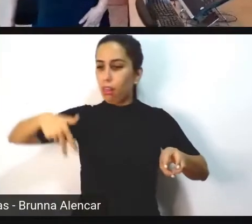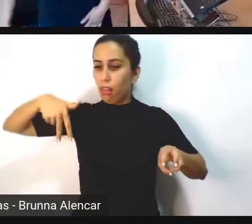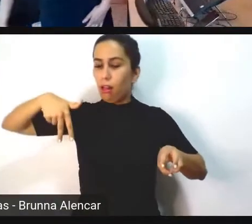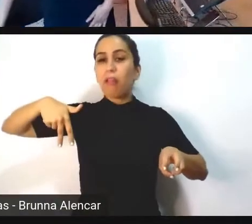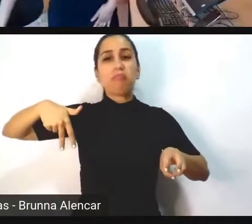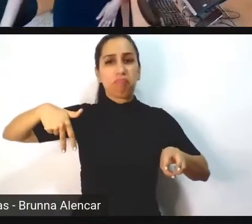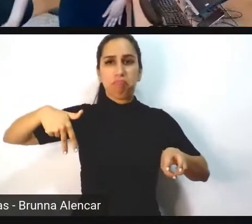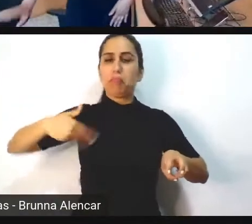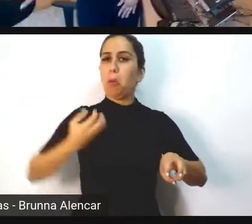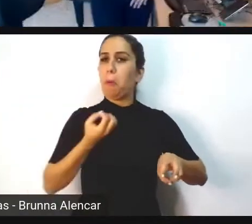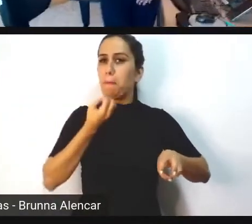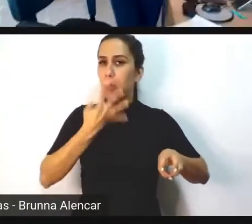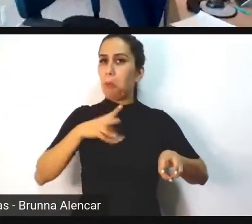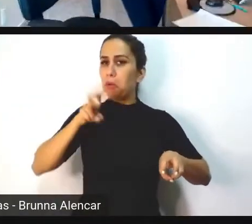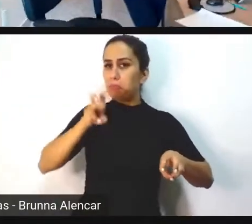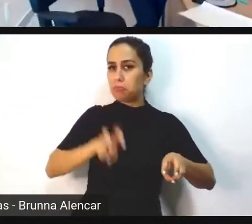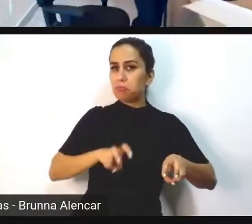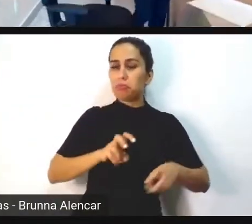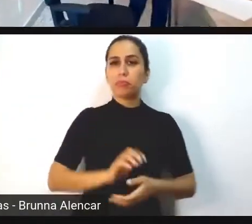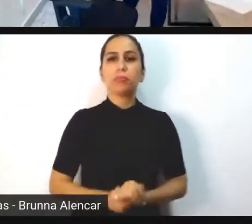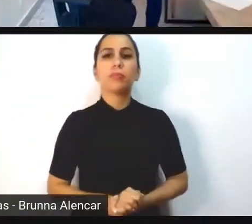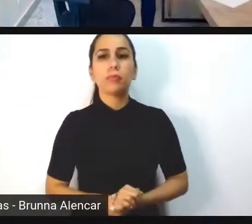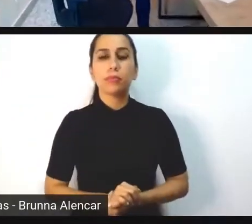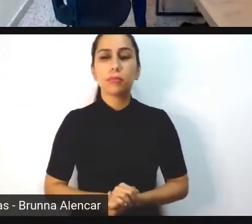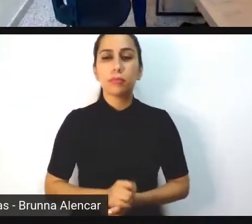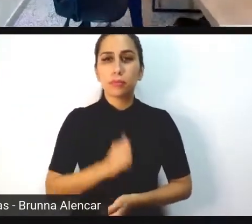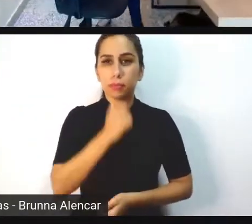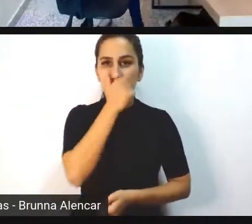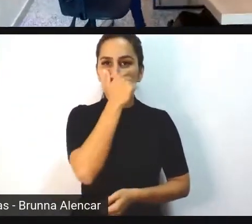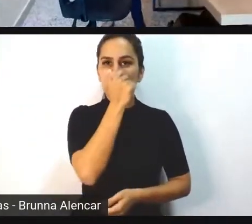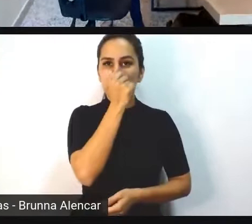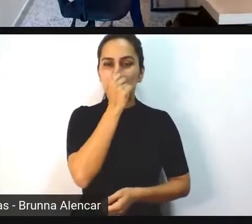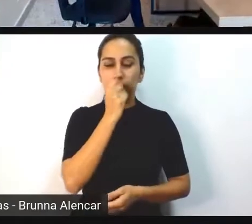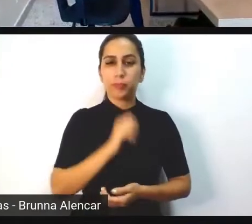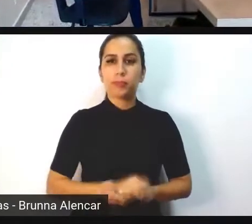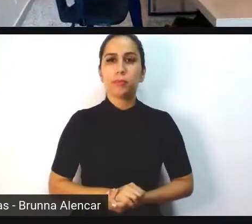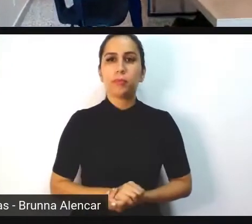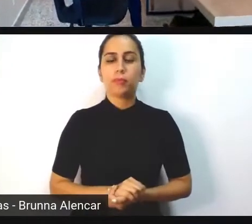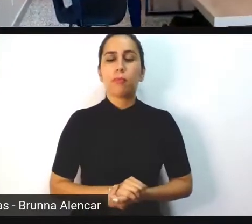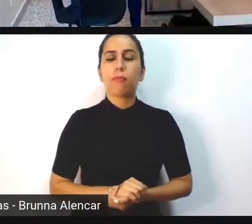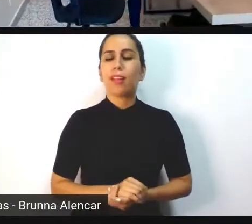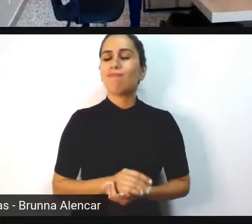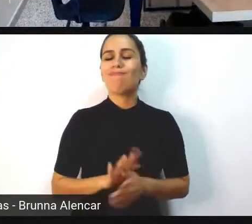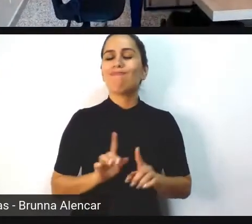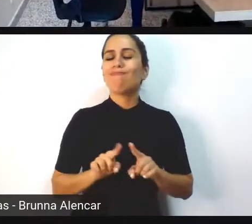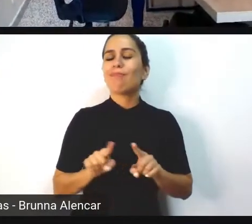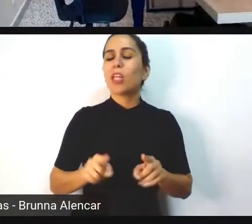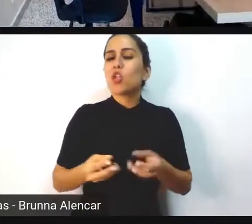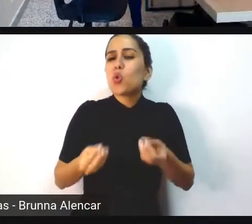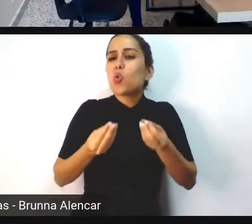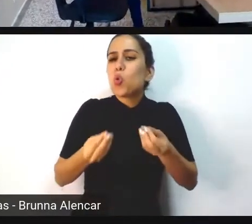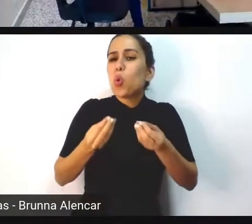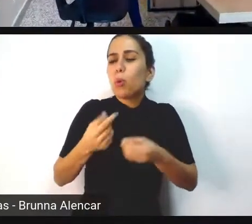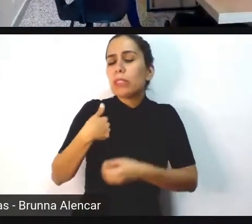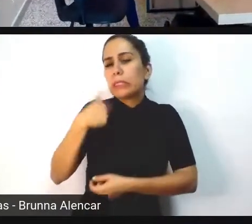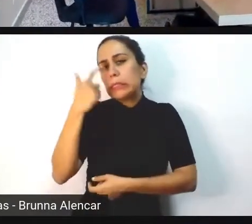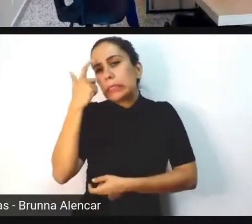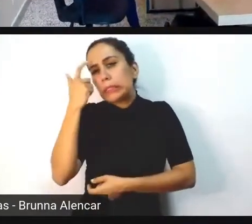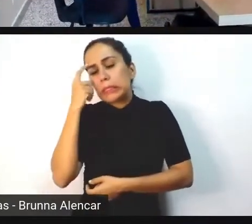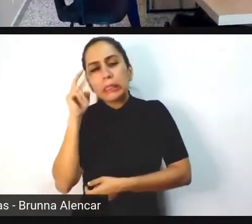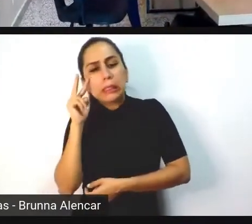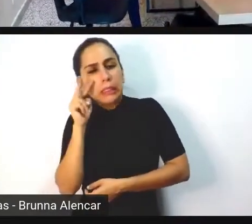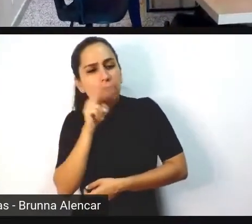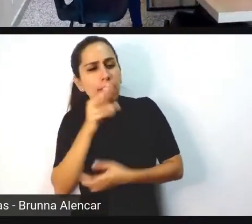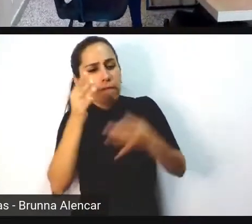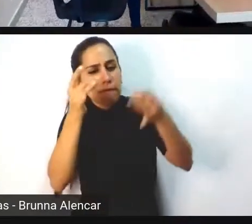né? Então, quais são os ajustes mínimos? Vou comprar uma cadeira? Que de mínimo, quais